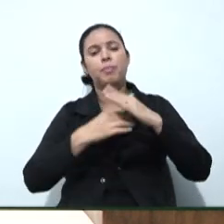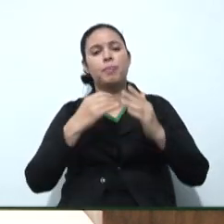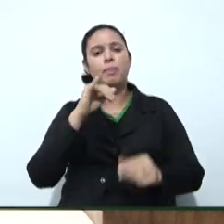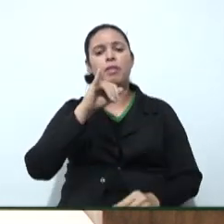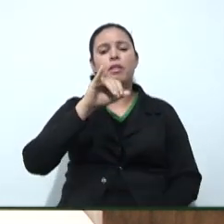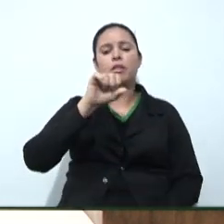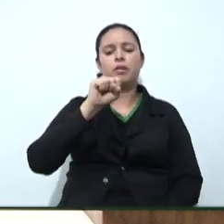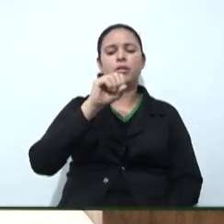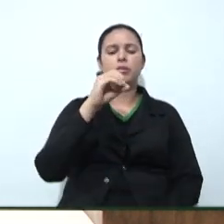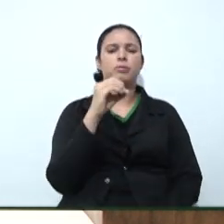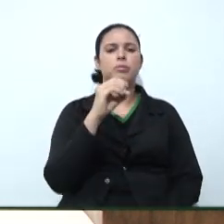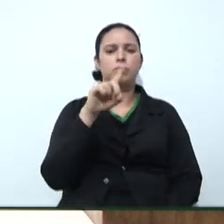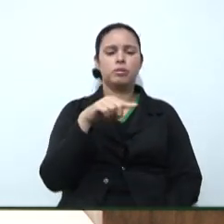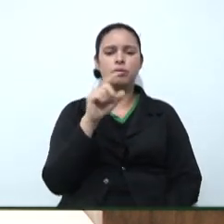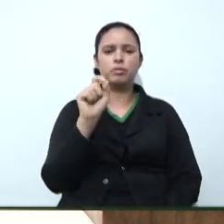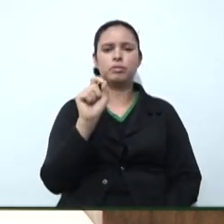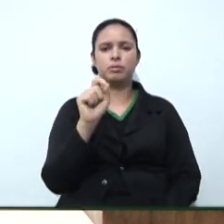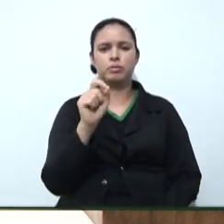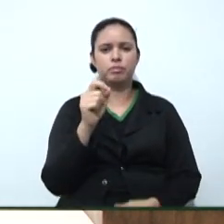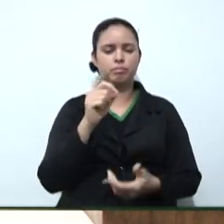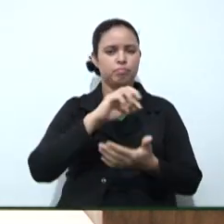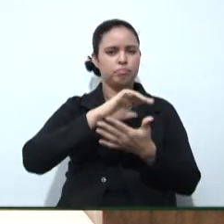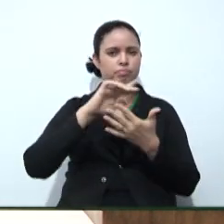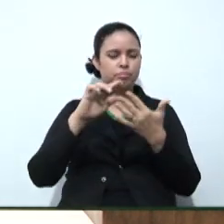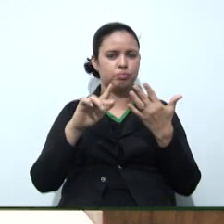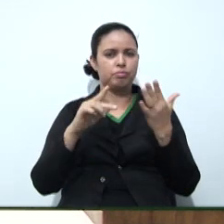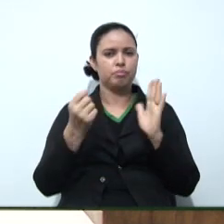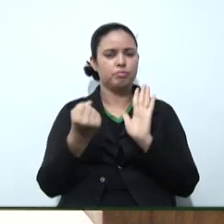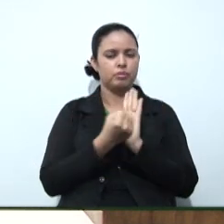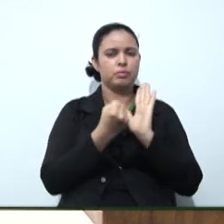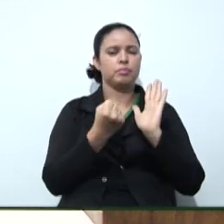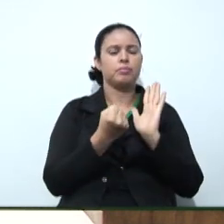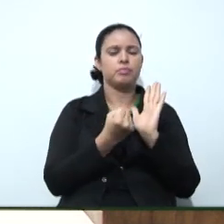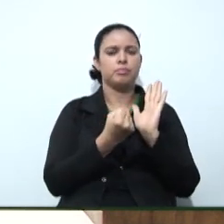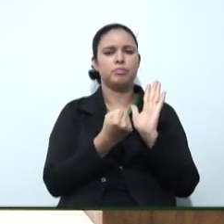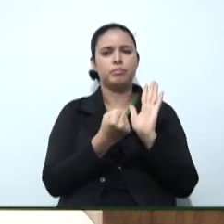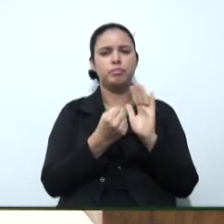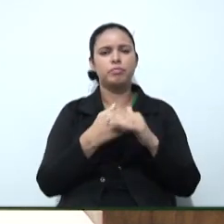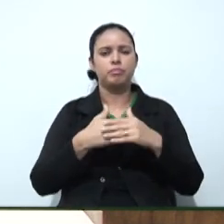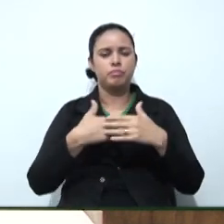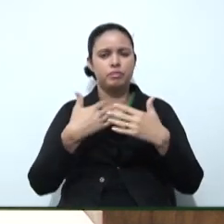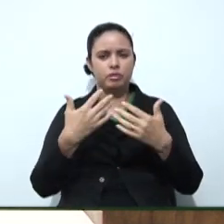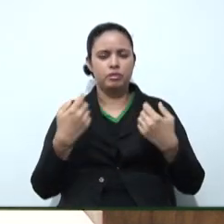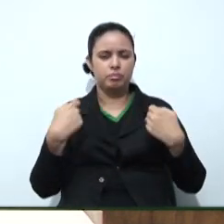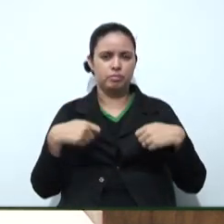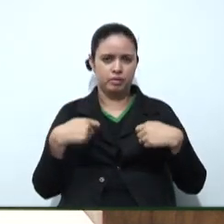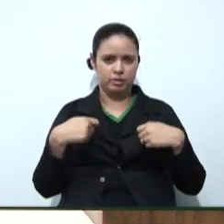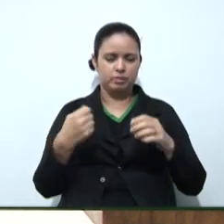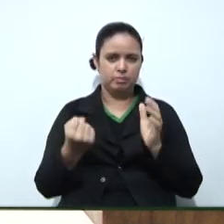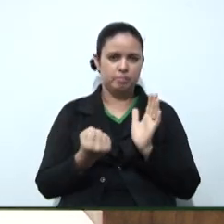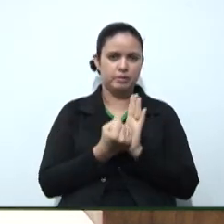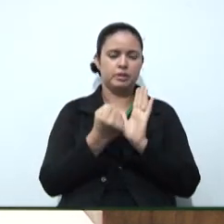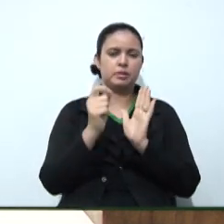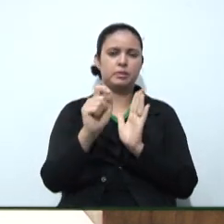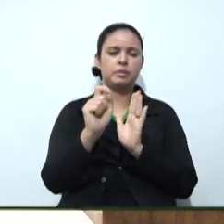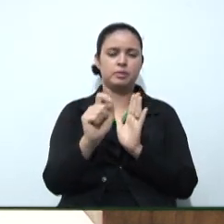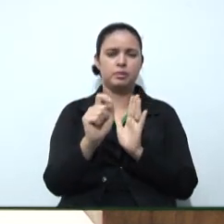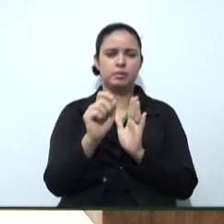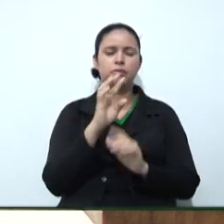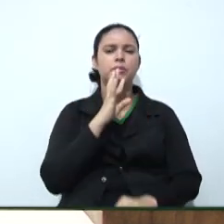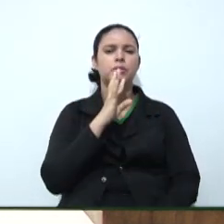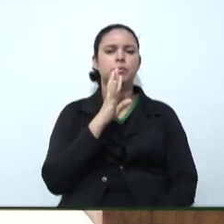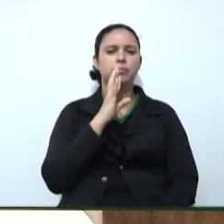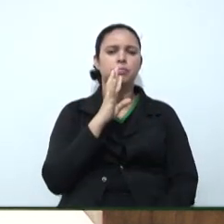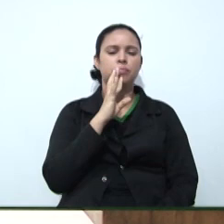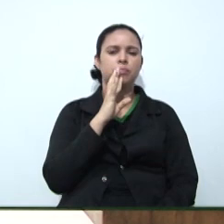trabalha com essa ideia de aspectos e impactos, né? Nós precisamos tratar os impactos a partir do conhecimento